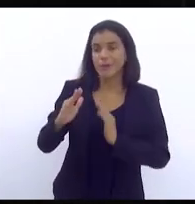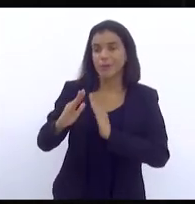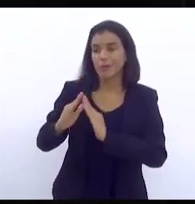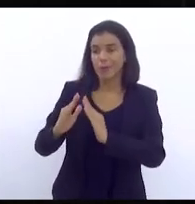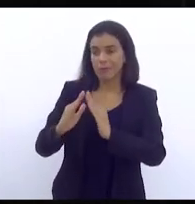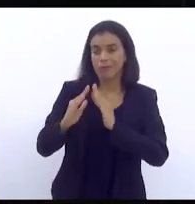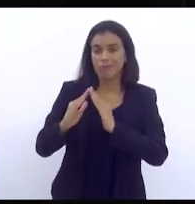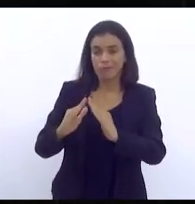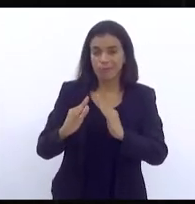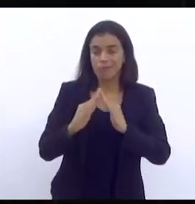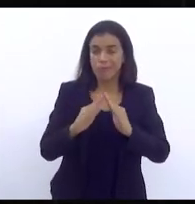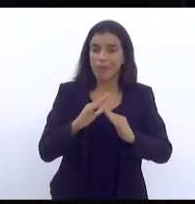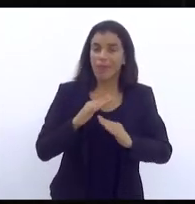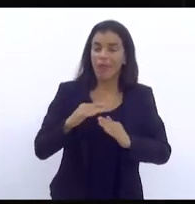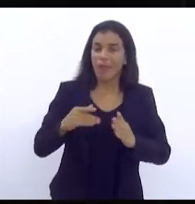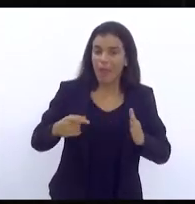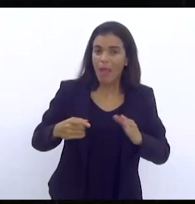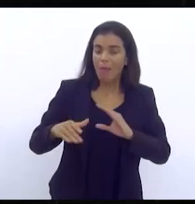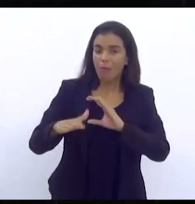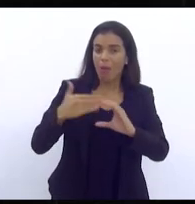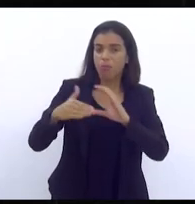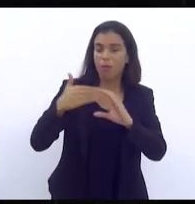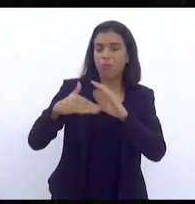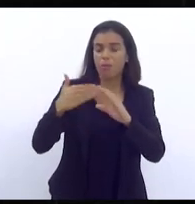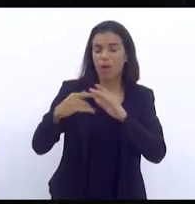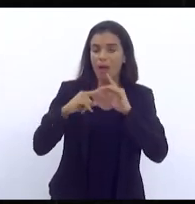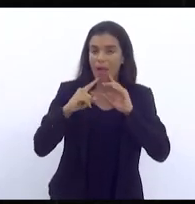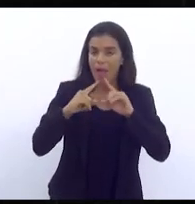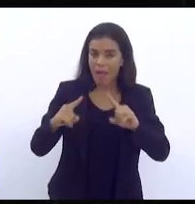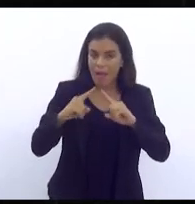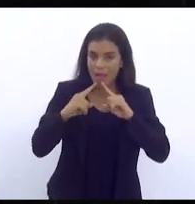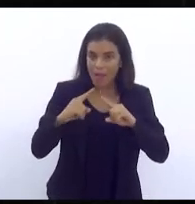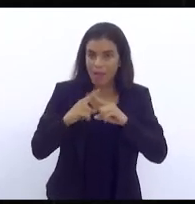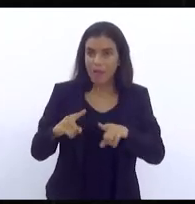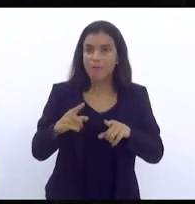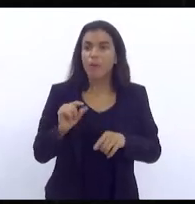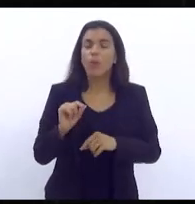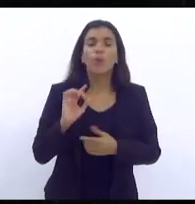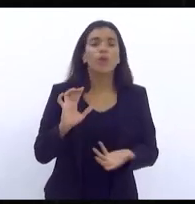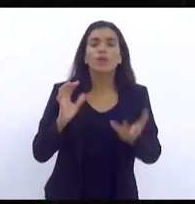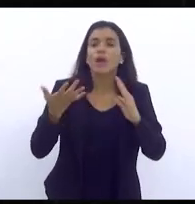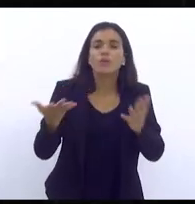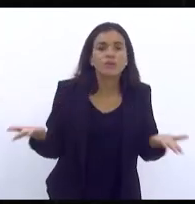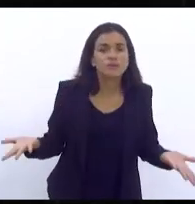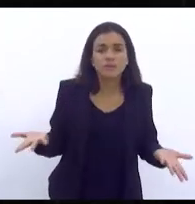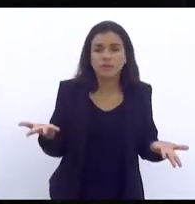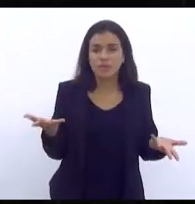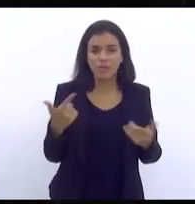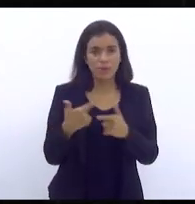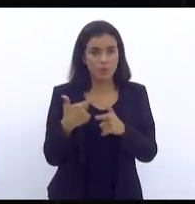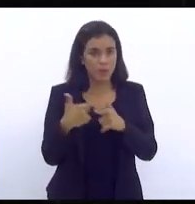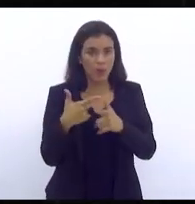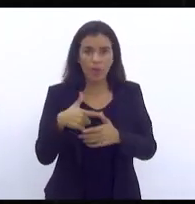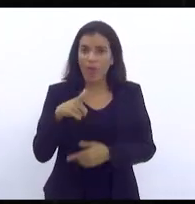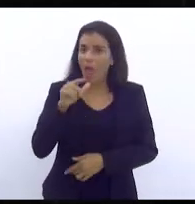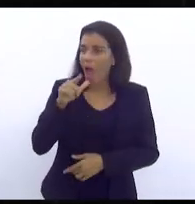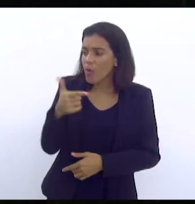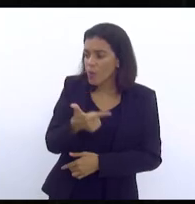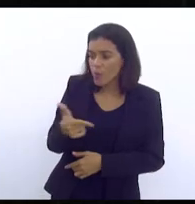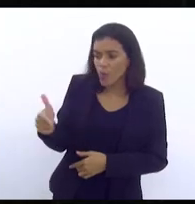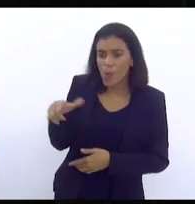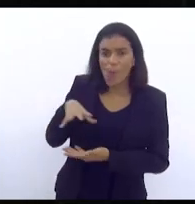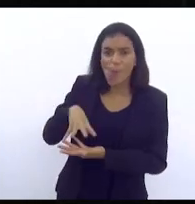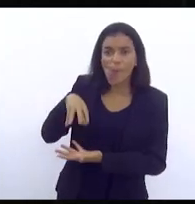recebe né as reclamações e os moradores vão direto na associação e ficam falando o que que tá acontecendo por que que tá faltando água